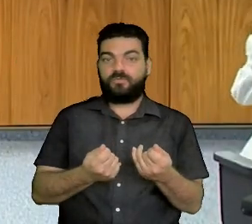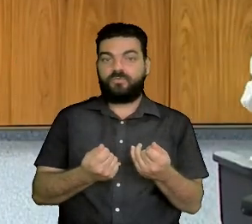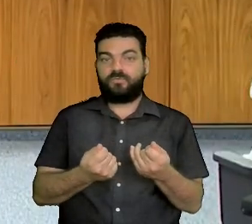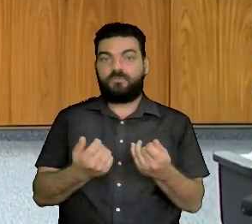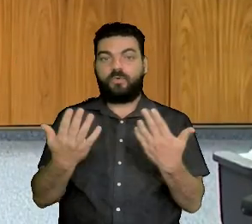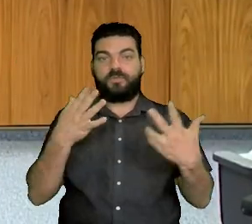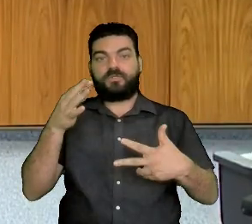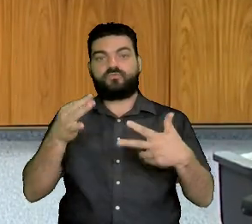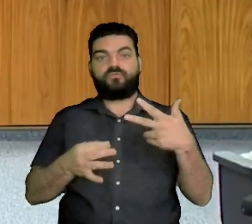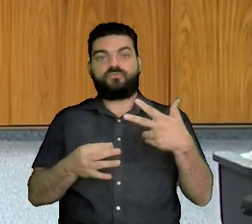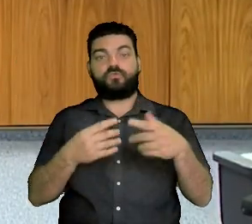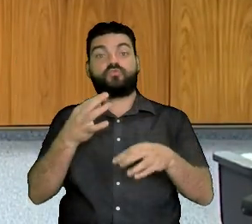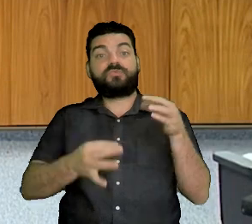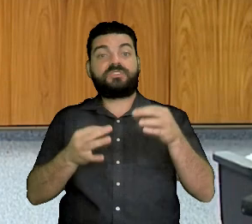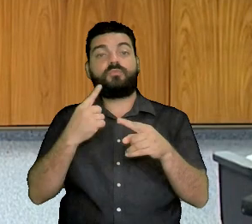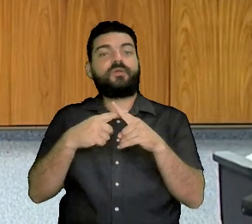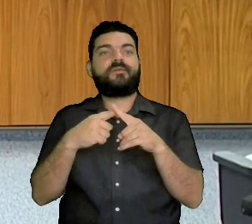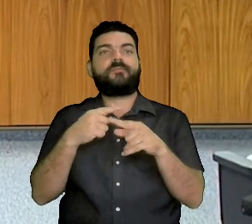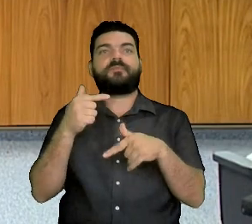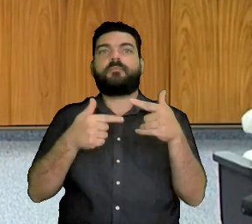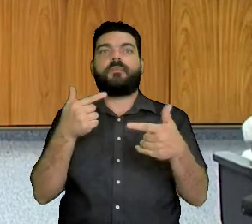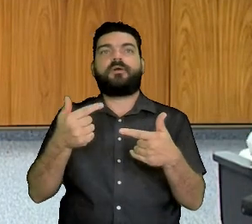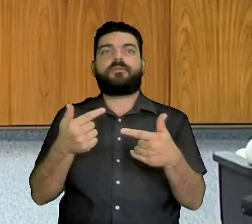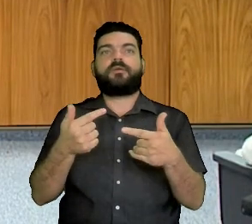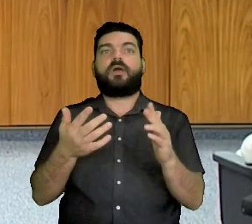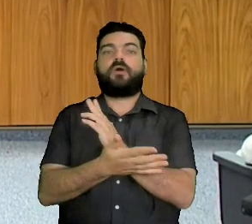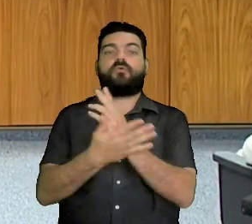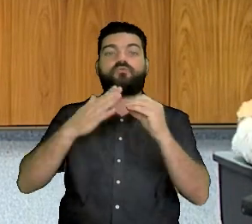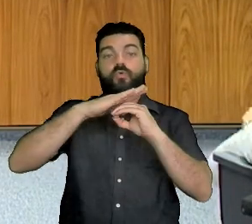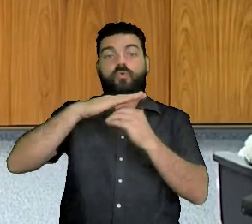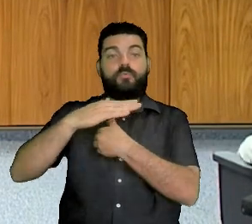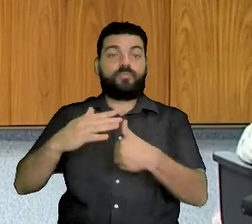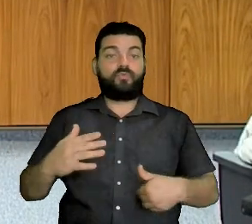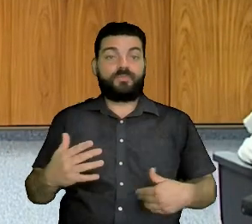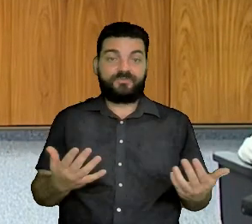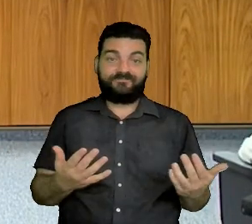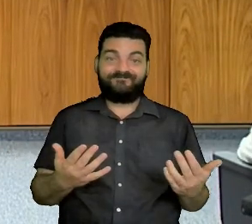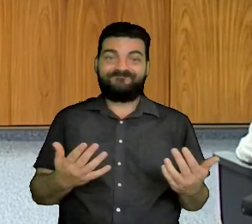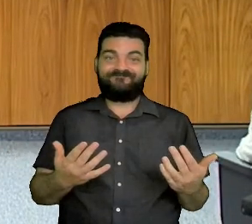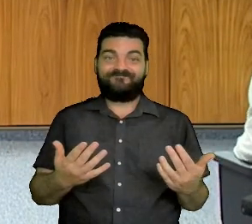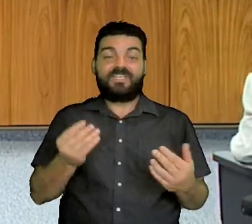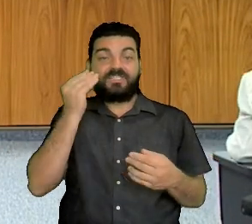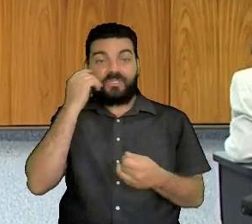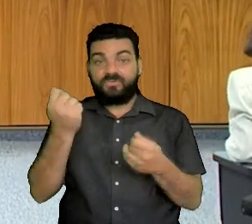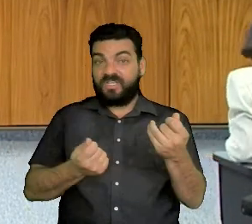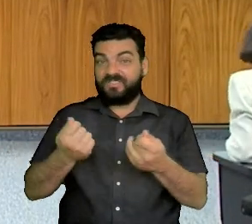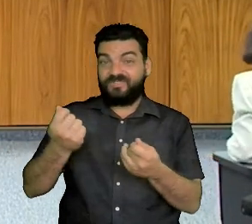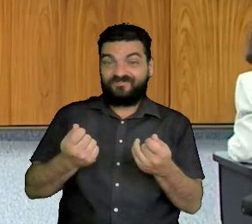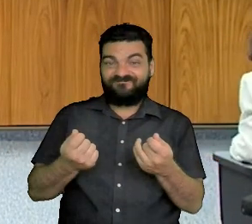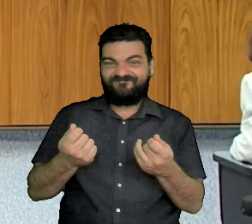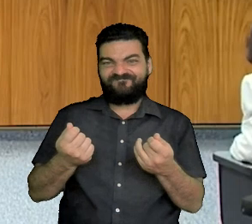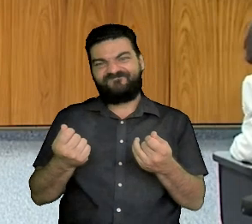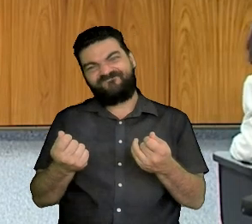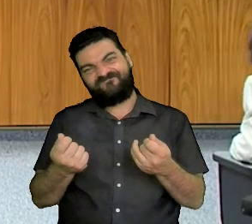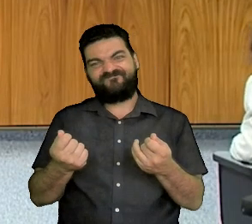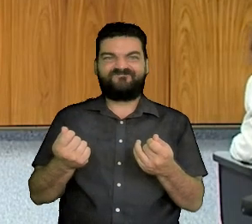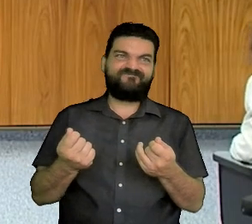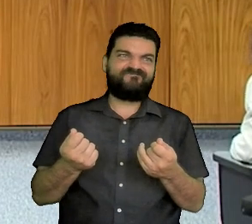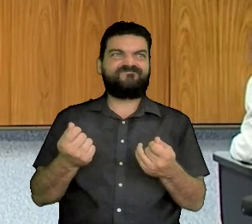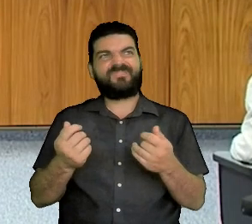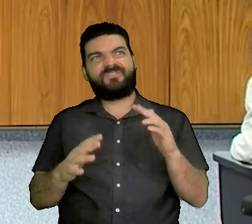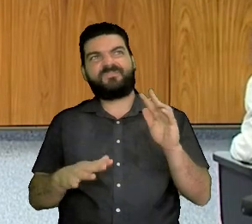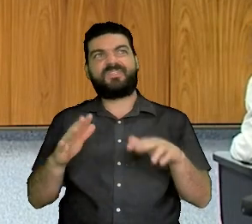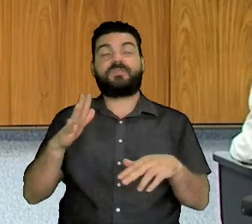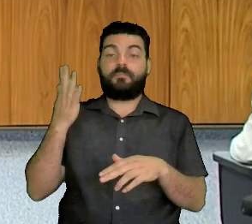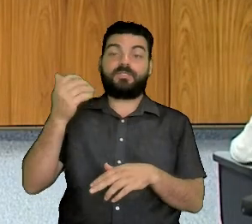que atua basicamente perante órgãos públicos e que a conciliação não teria grandes resultados, mas a